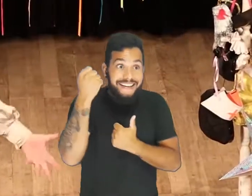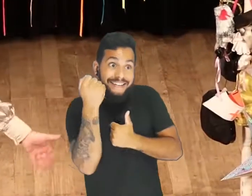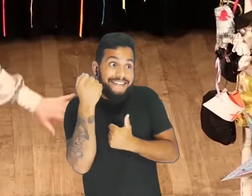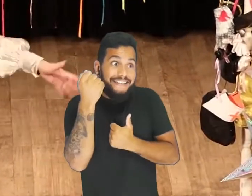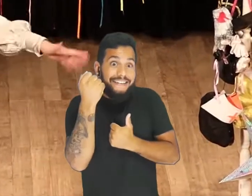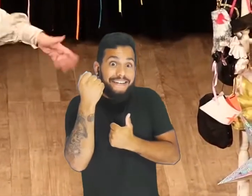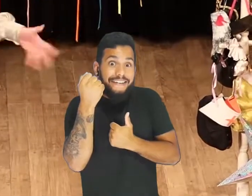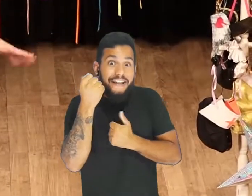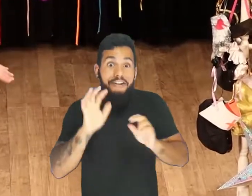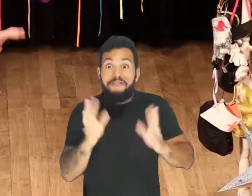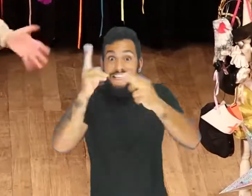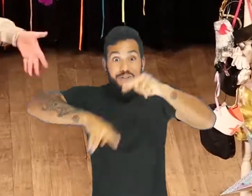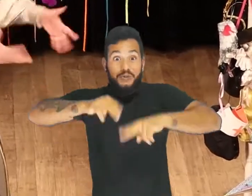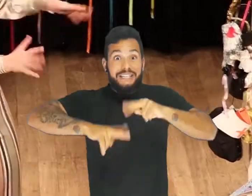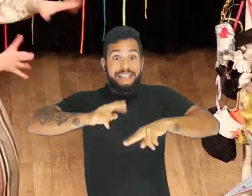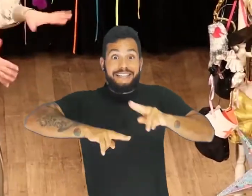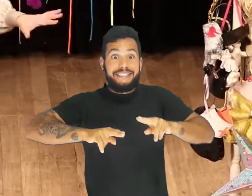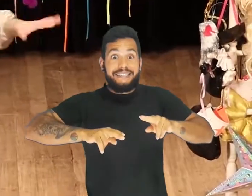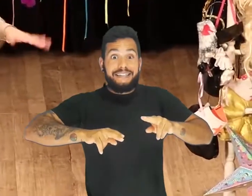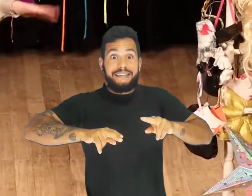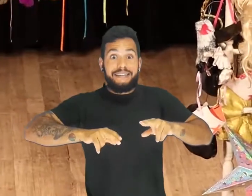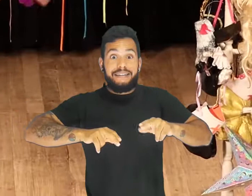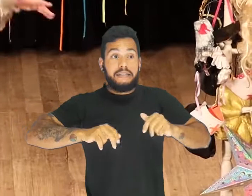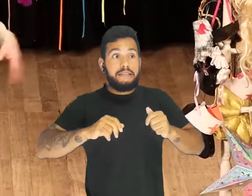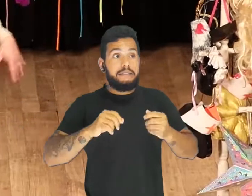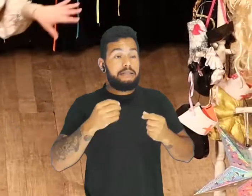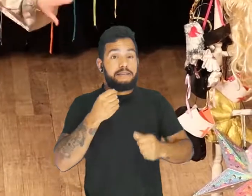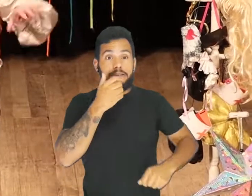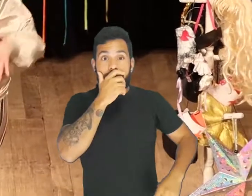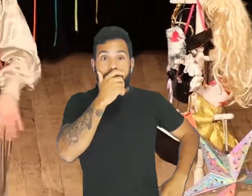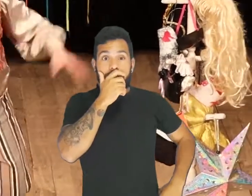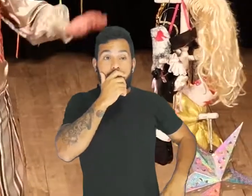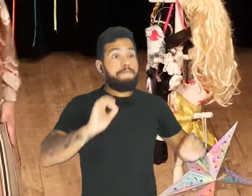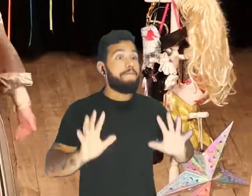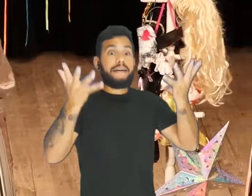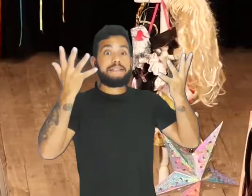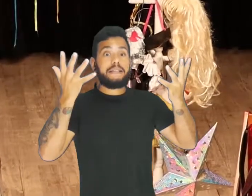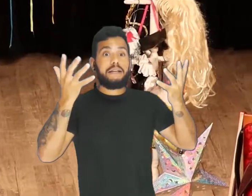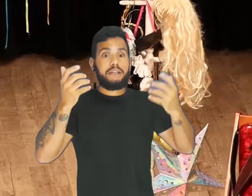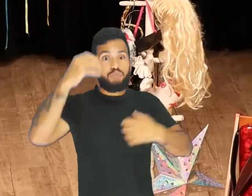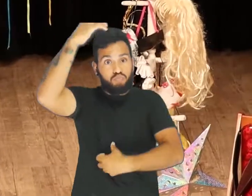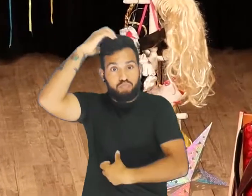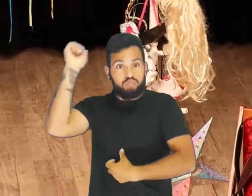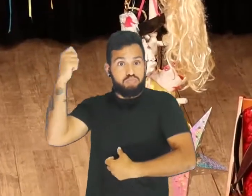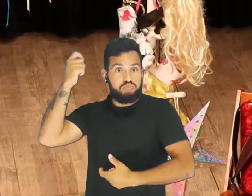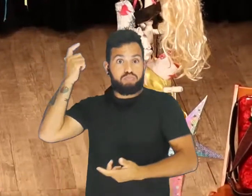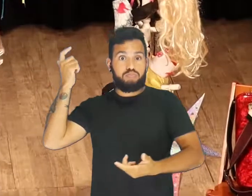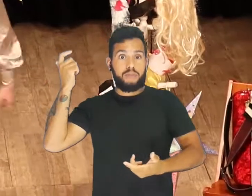Karaokê. Dança. Baile. Festa junina.